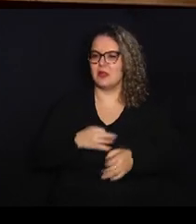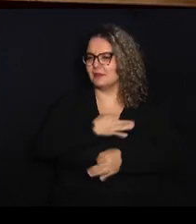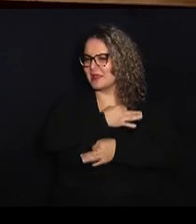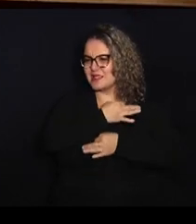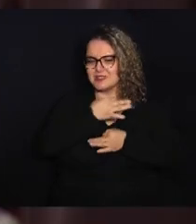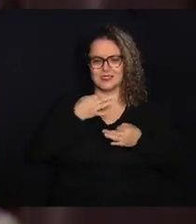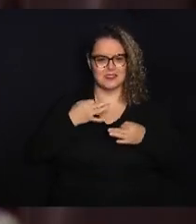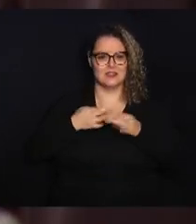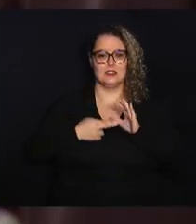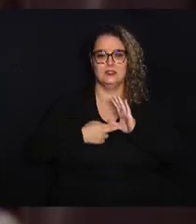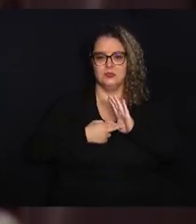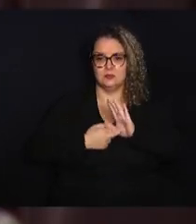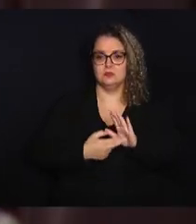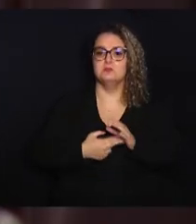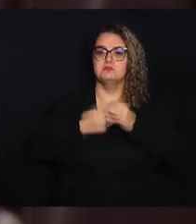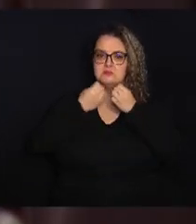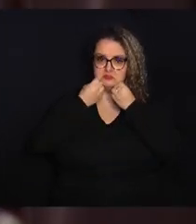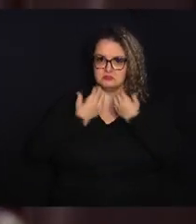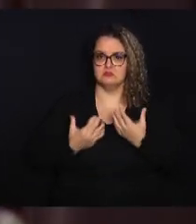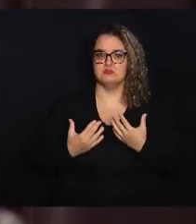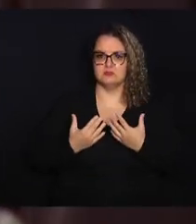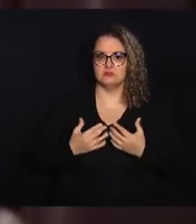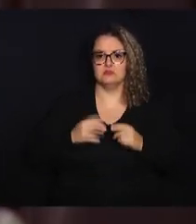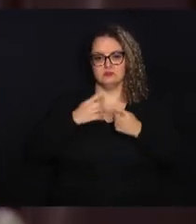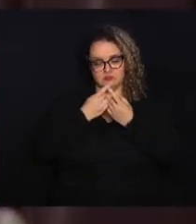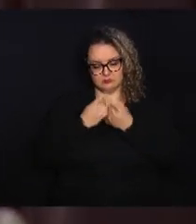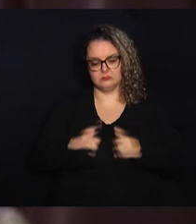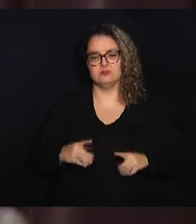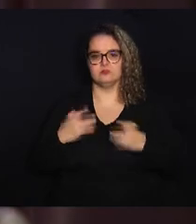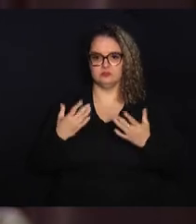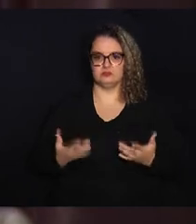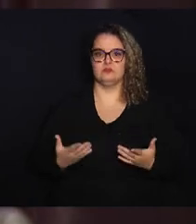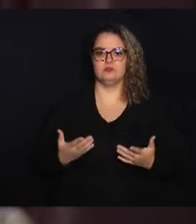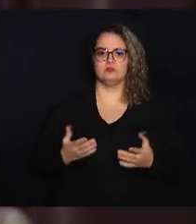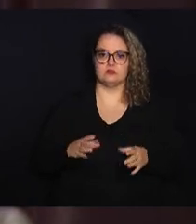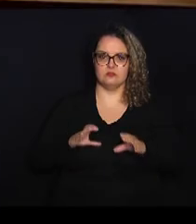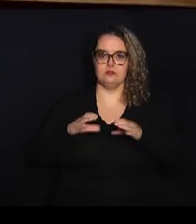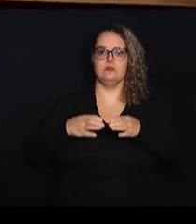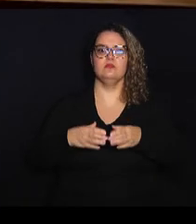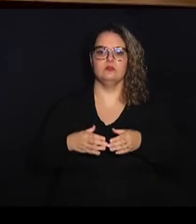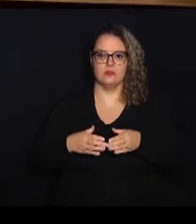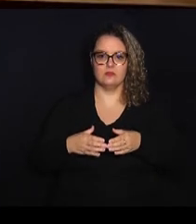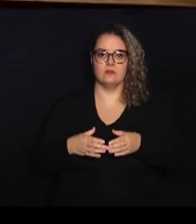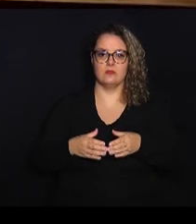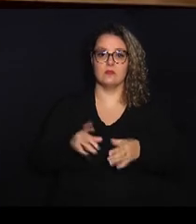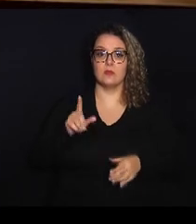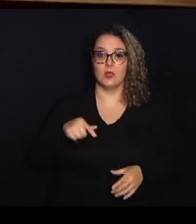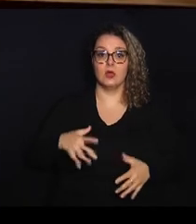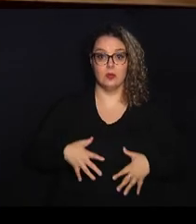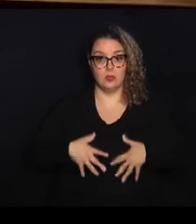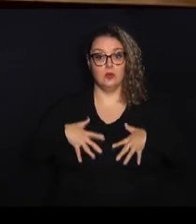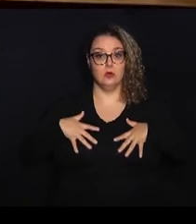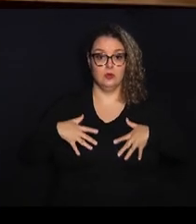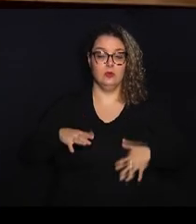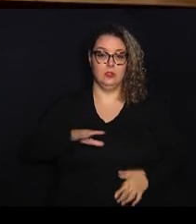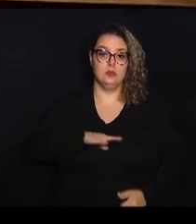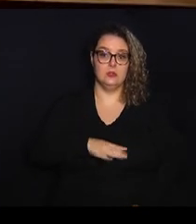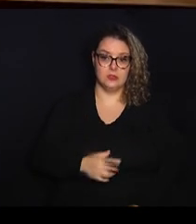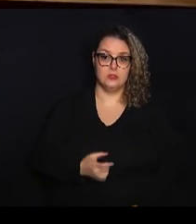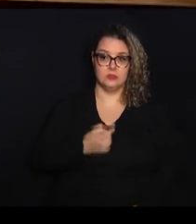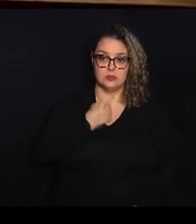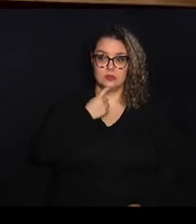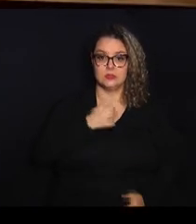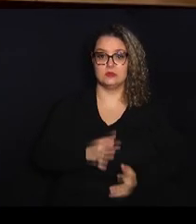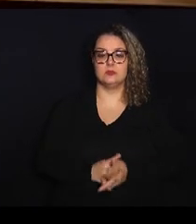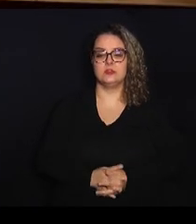de representar tão bem e tão dignamente esse grupo que é um orgulho para a cidade de, para a cidade de